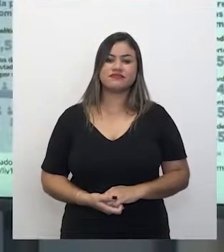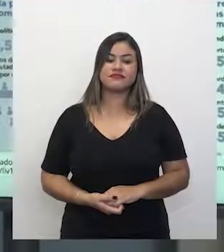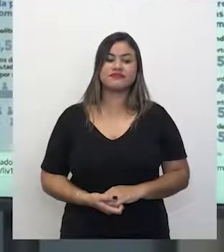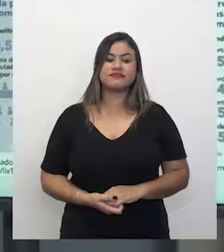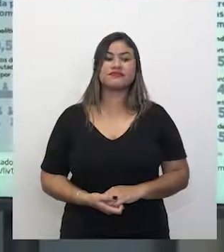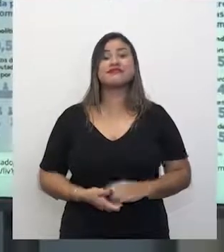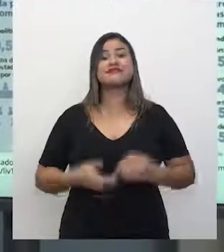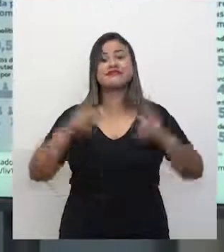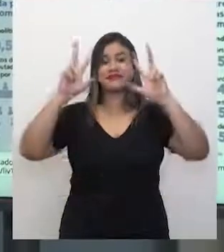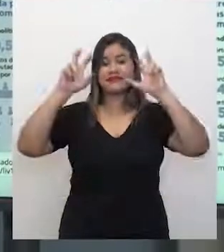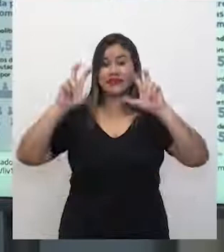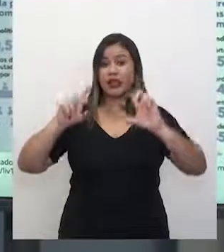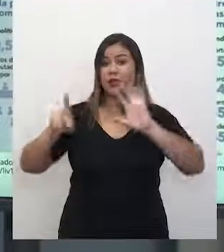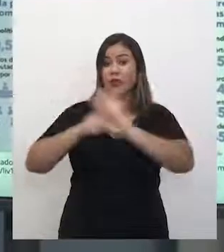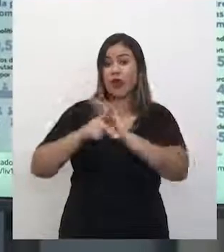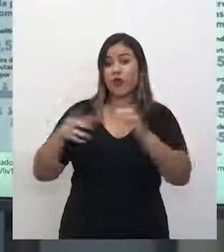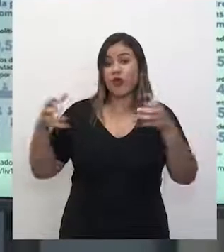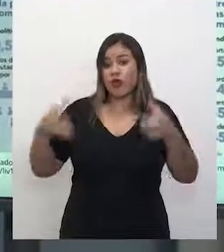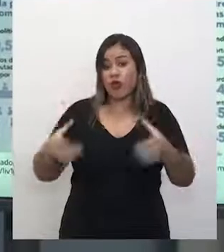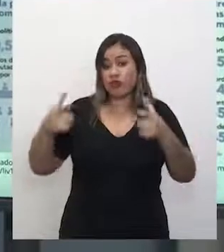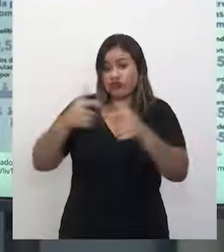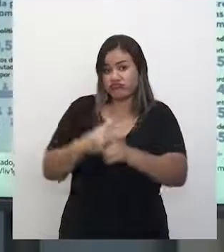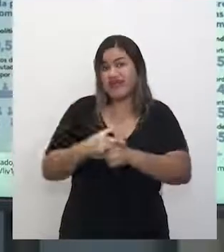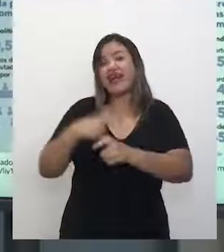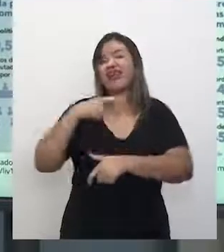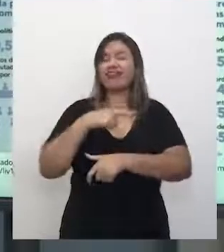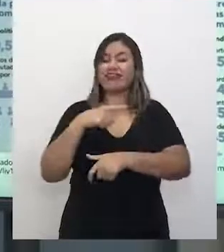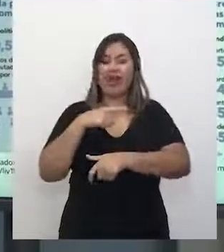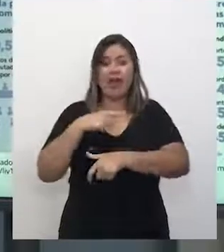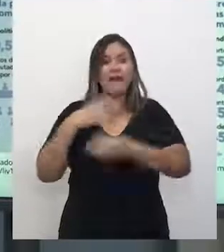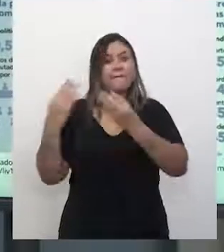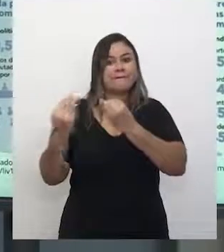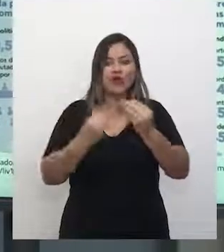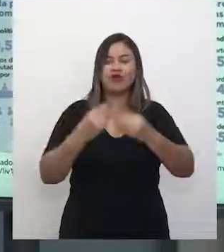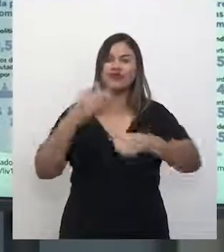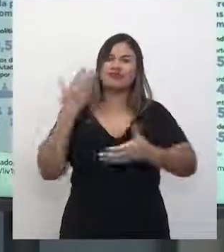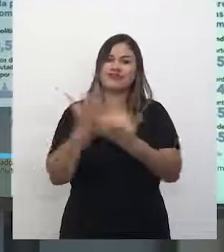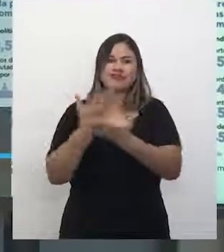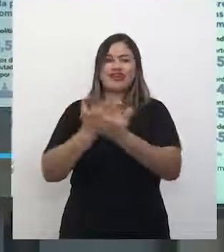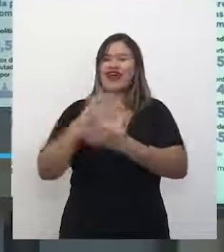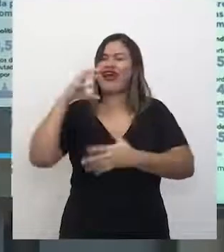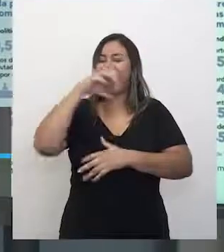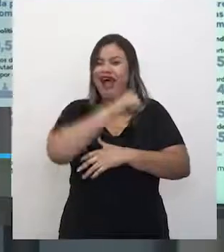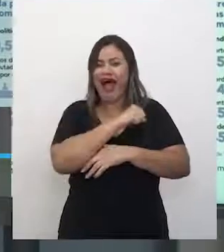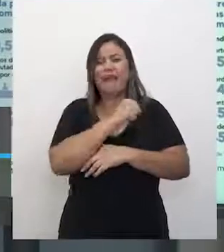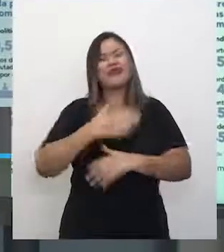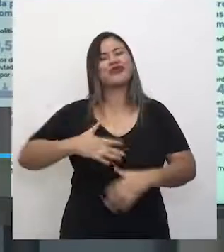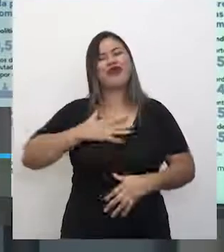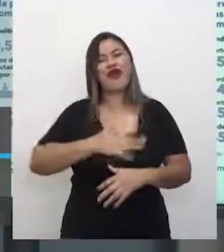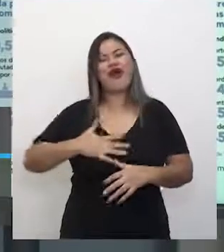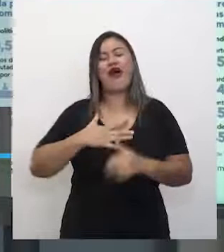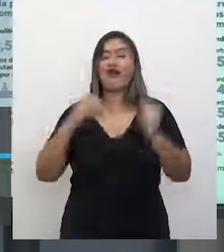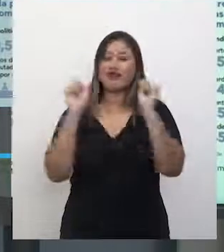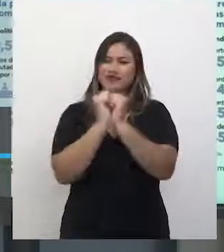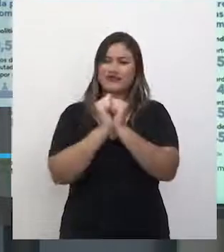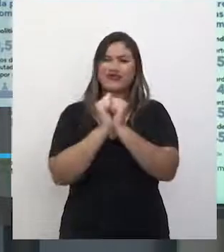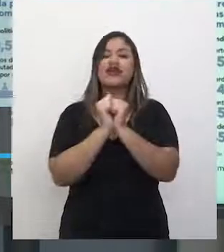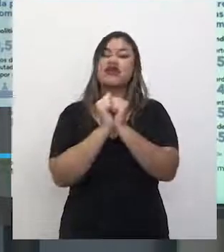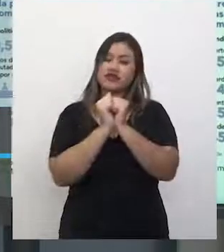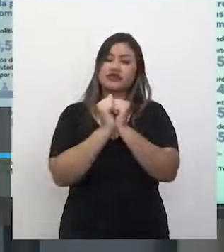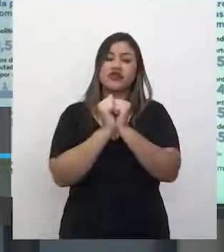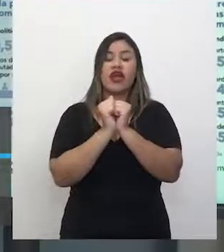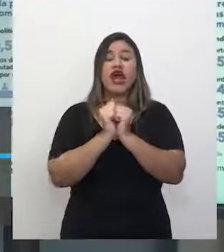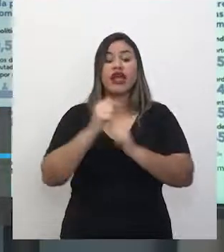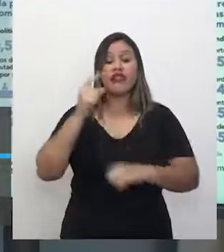Esse tema das minorias nós vamos continuar trabalhando, essa aula passa voando, é uma delícia estar aqui com vocês. Nós estamos colocando